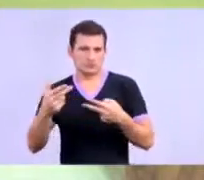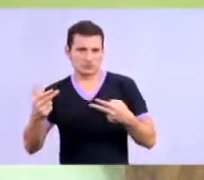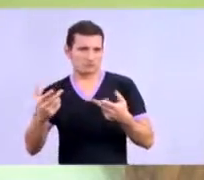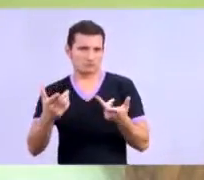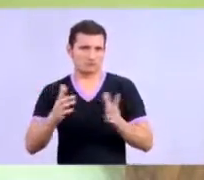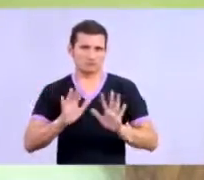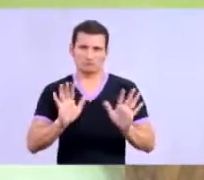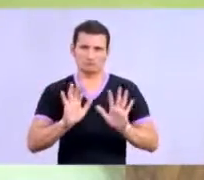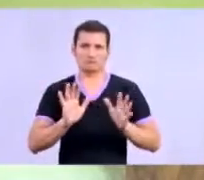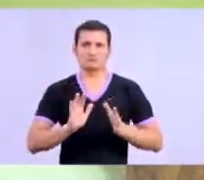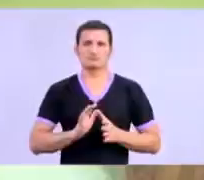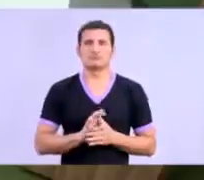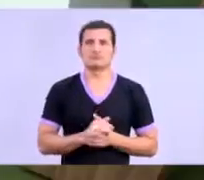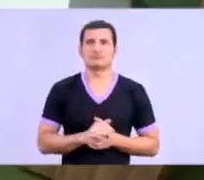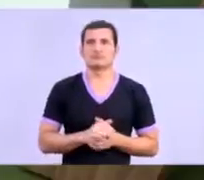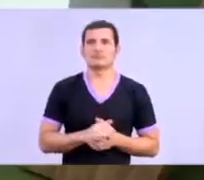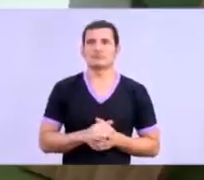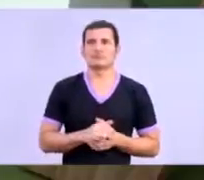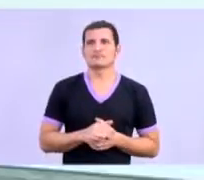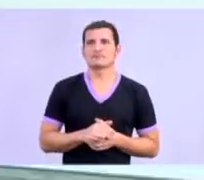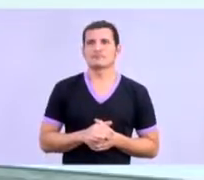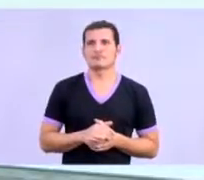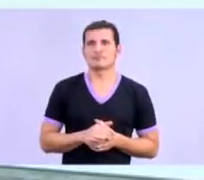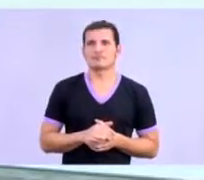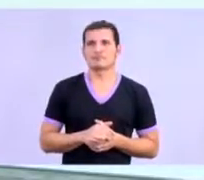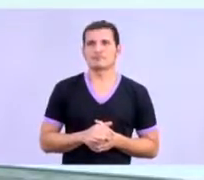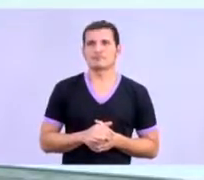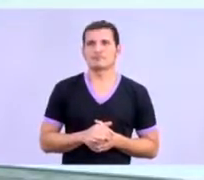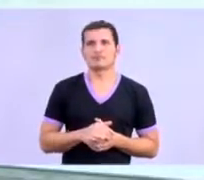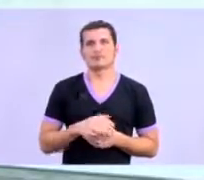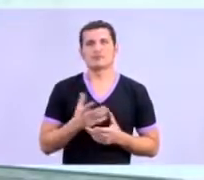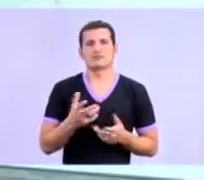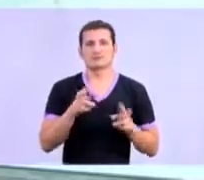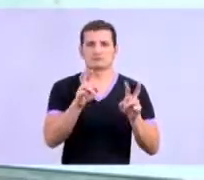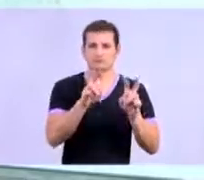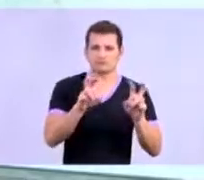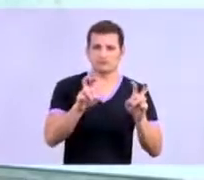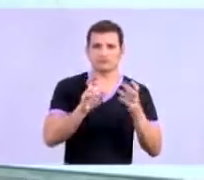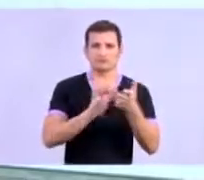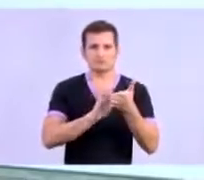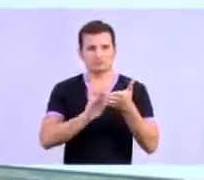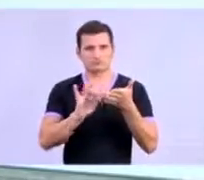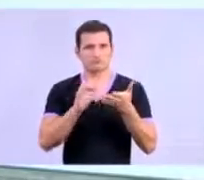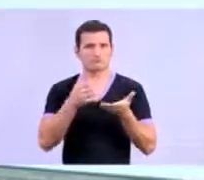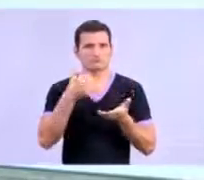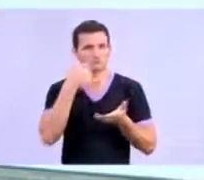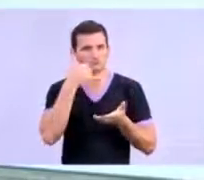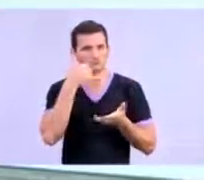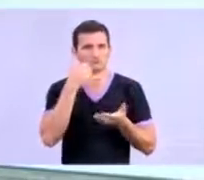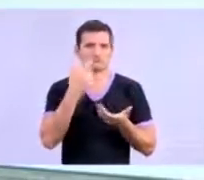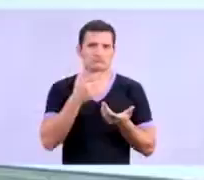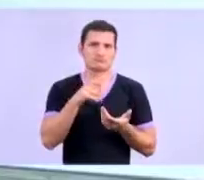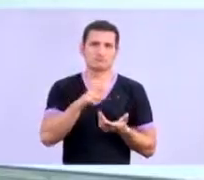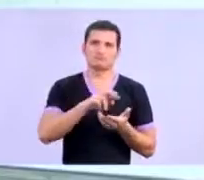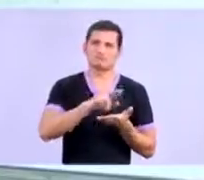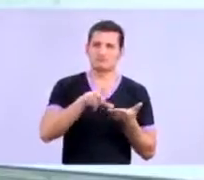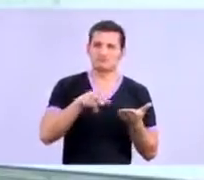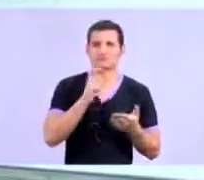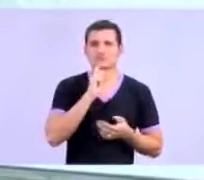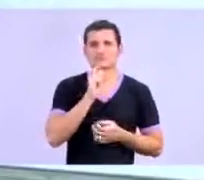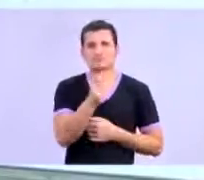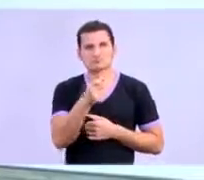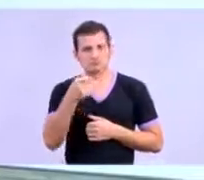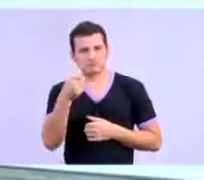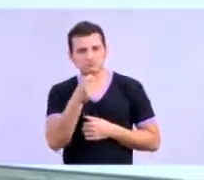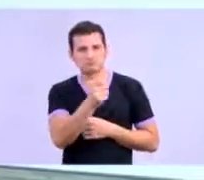né? Legal. Eu acrescentaria, além de computador, tablet, smartphone, torradeira, geladeira, né? Que a gente